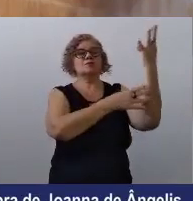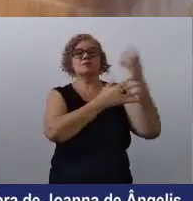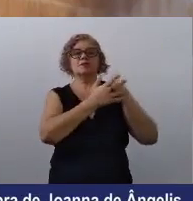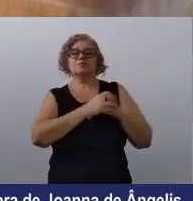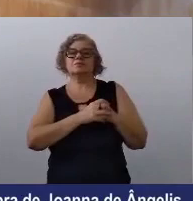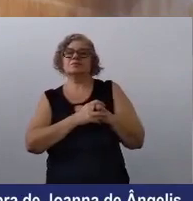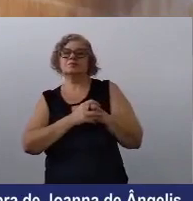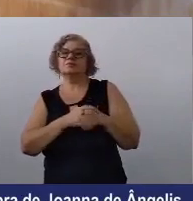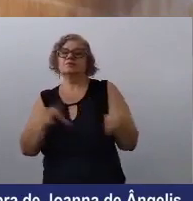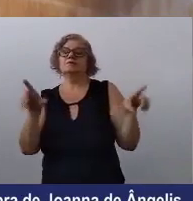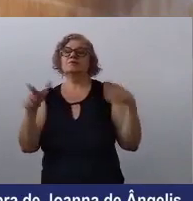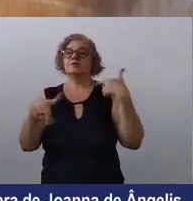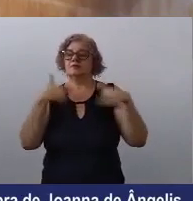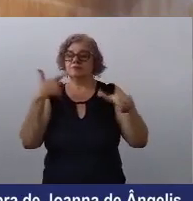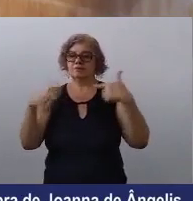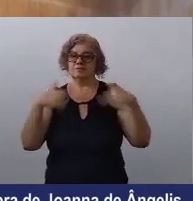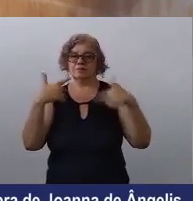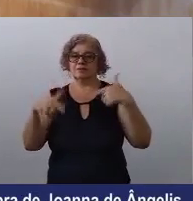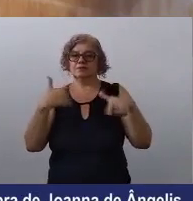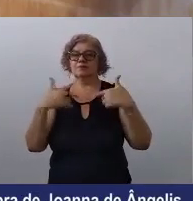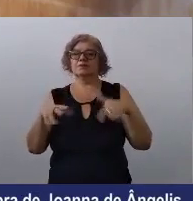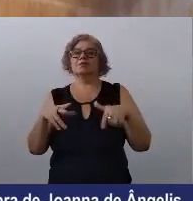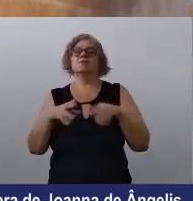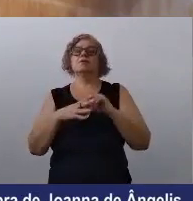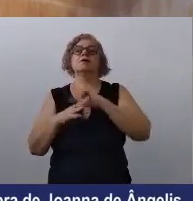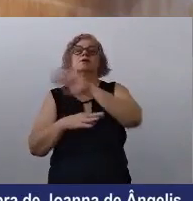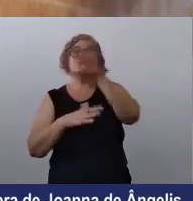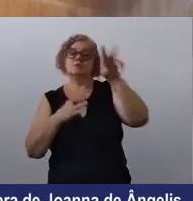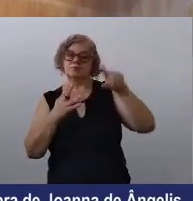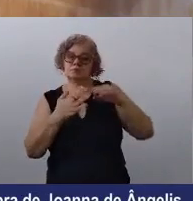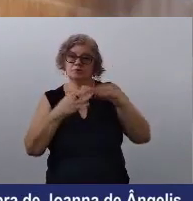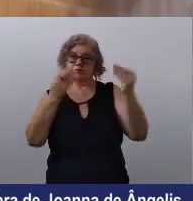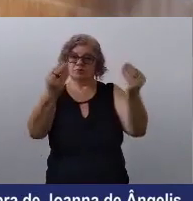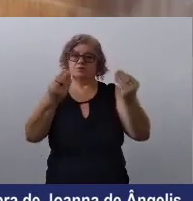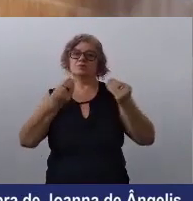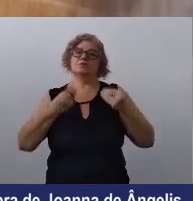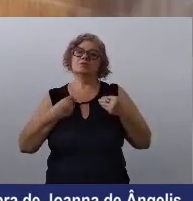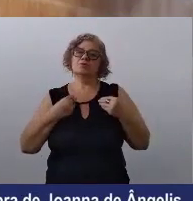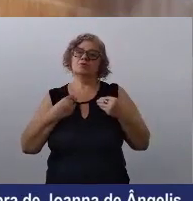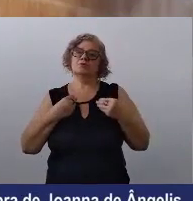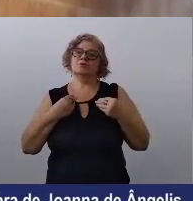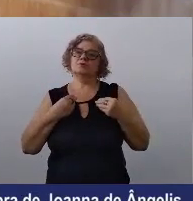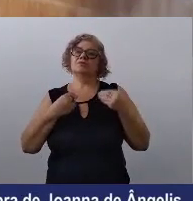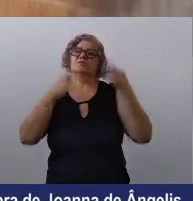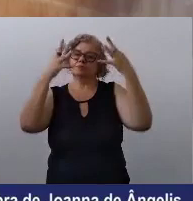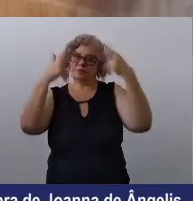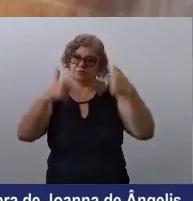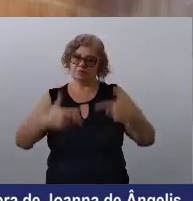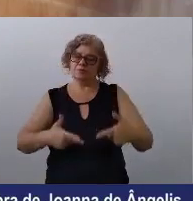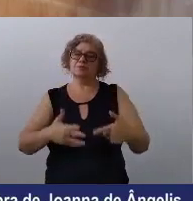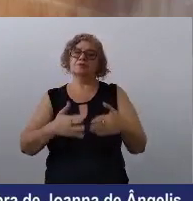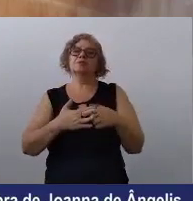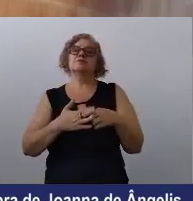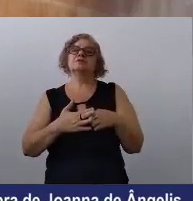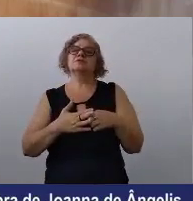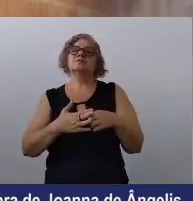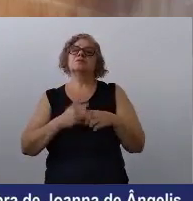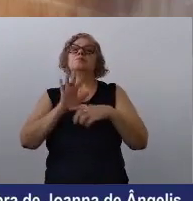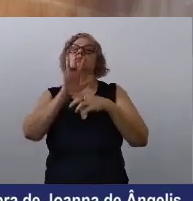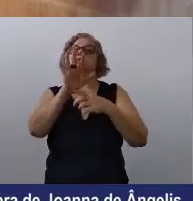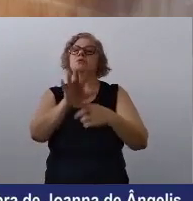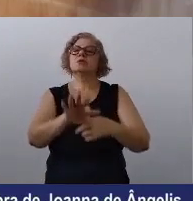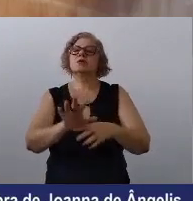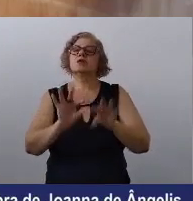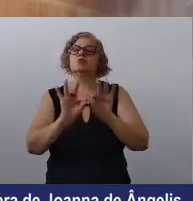e também num trabalho nosso, ela nos trouxe algumas orientações muito legais, mostrando a